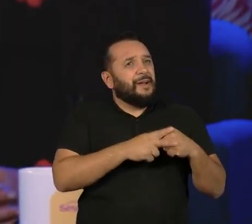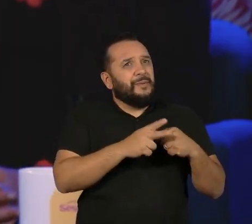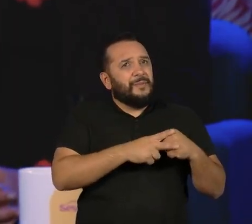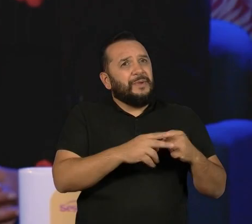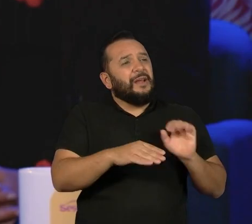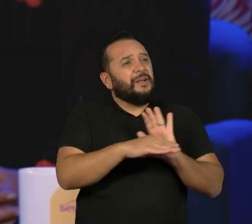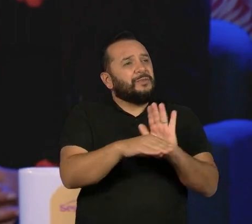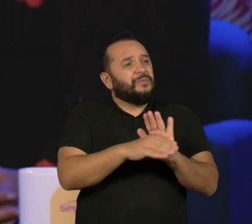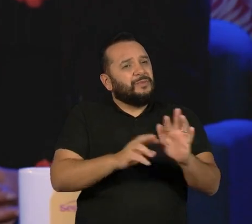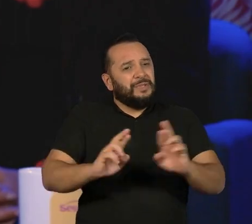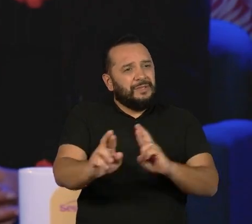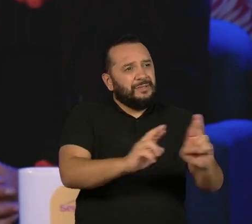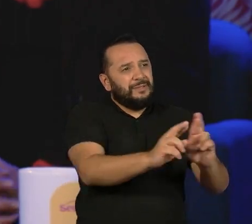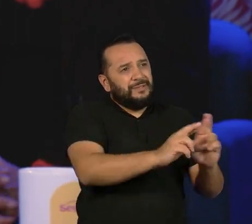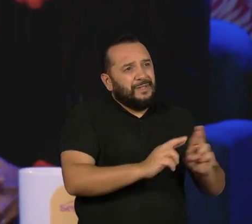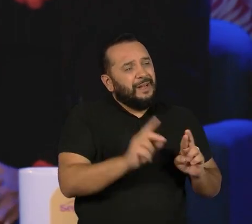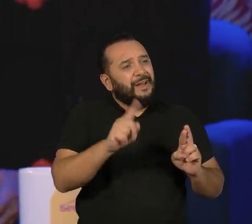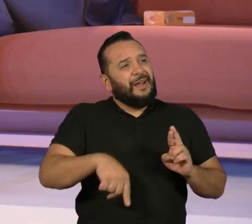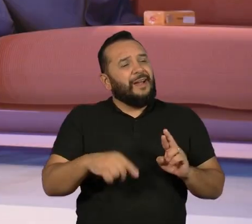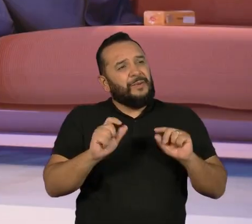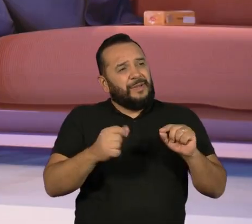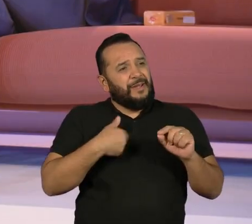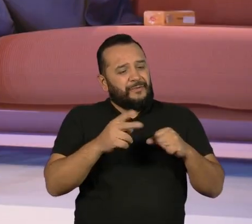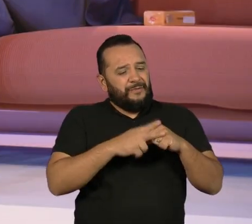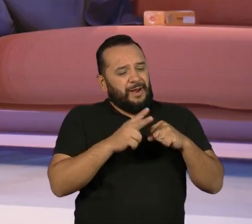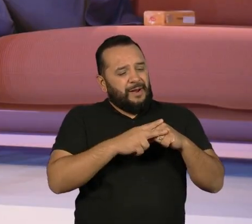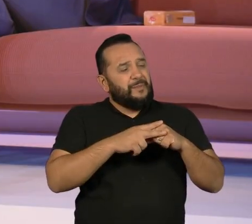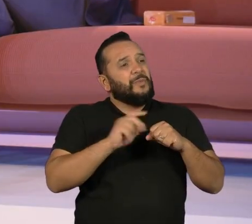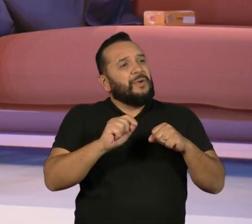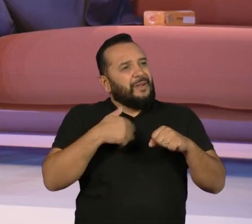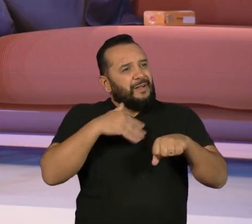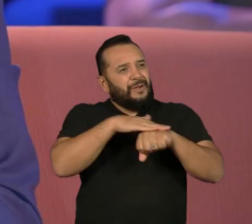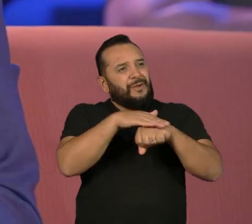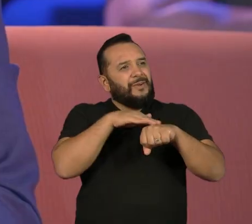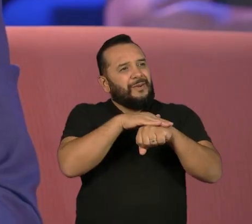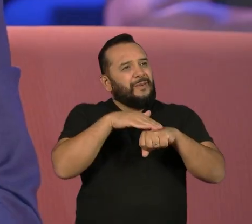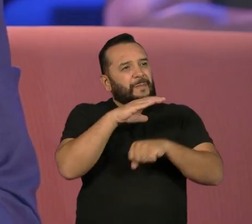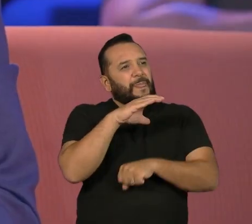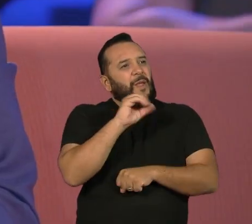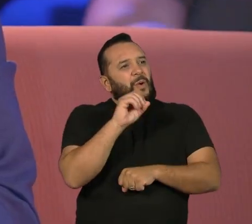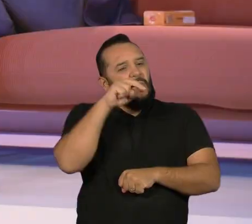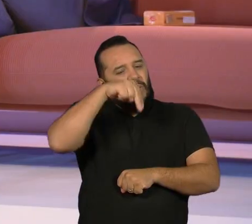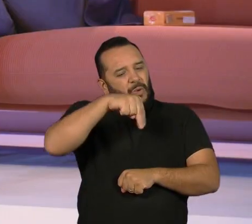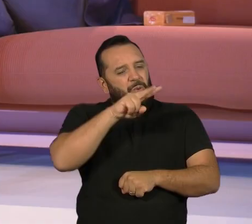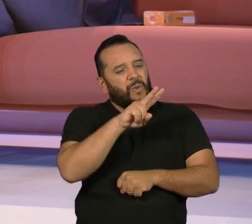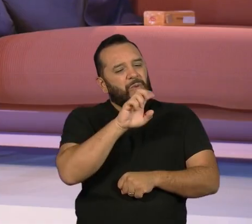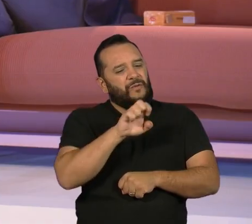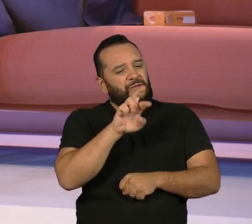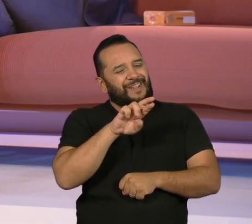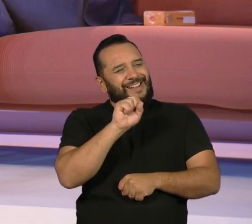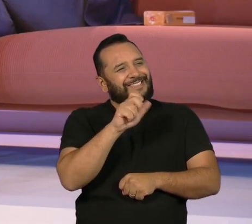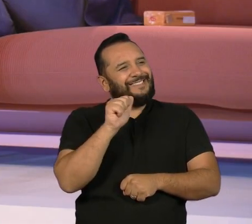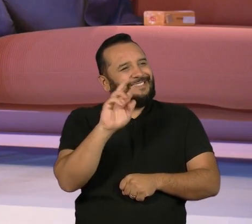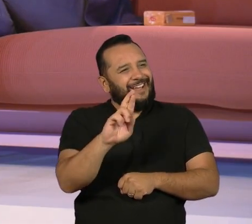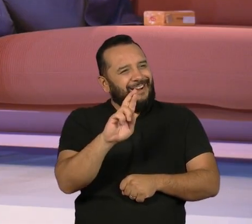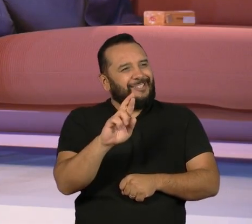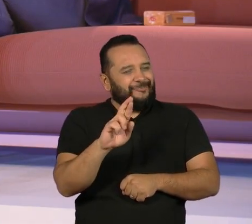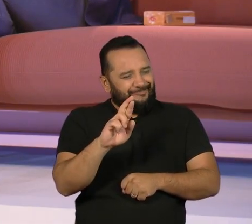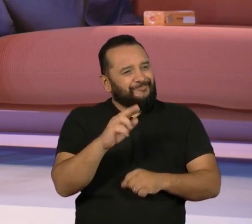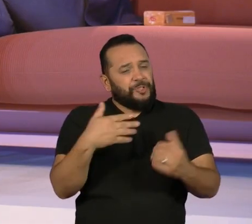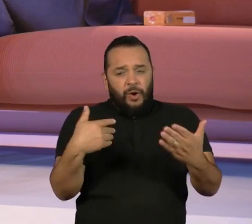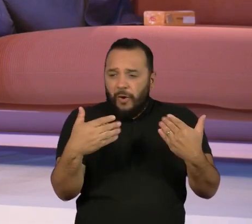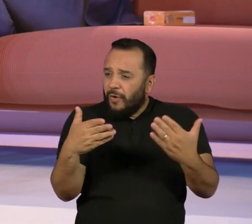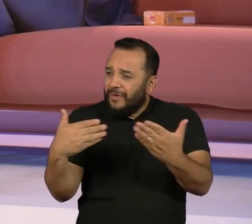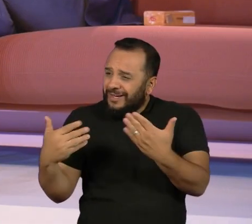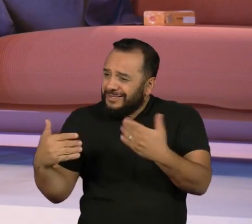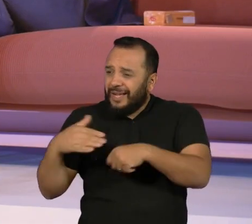relações humanas, que é o verbo conversar. Hoje há uma ausência de conversa. Quando o pai e a mãe conversam